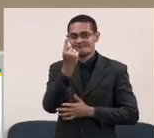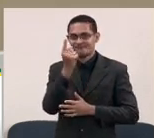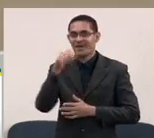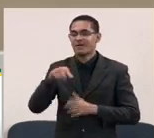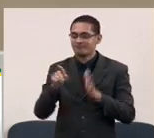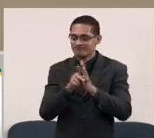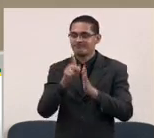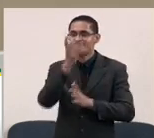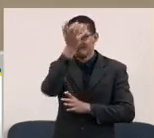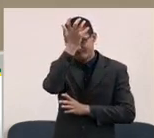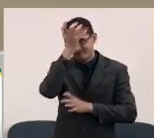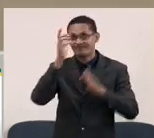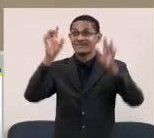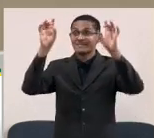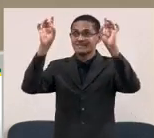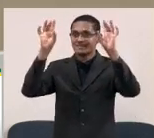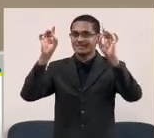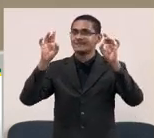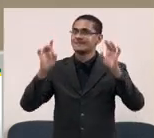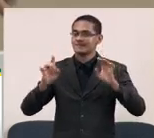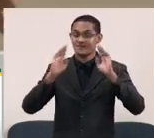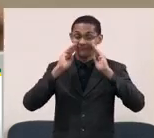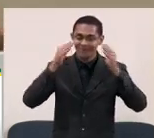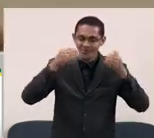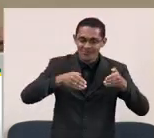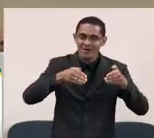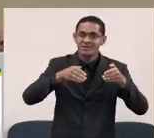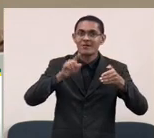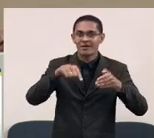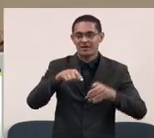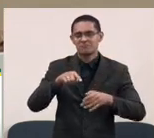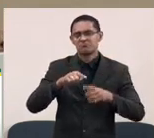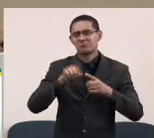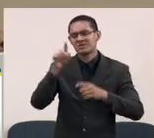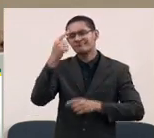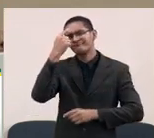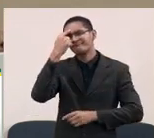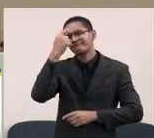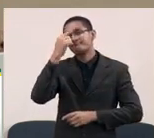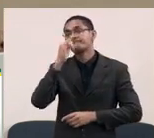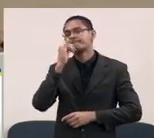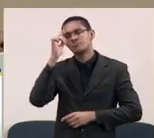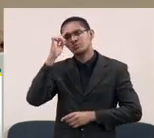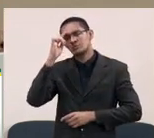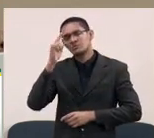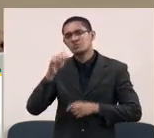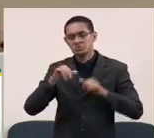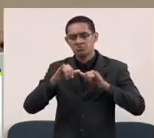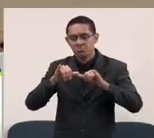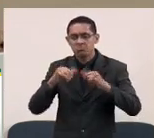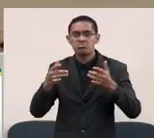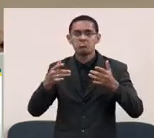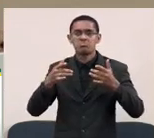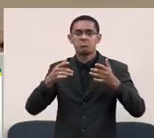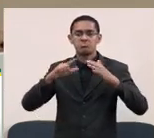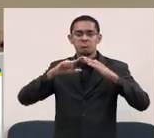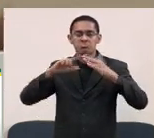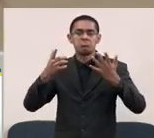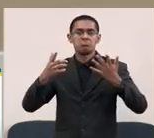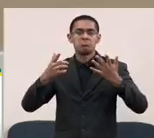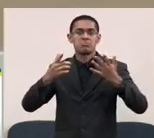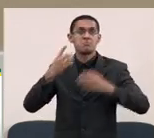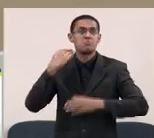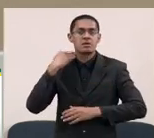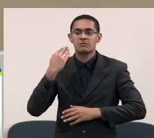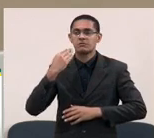especial, específica para aquele público. Mas e no dia a dia? E no supermercado? E na feira? E no banco?